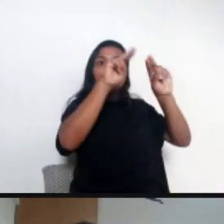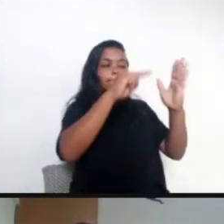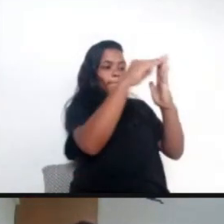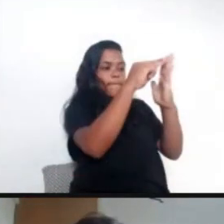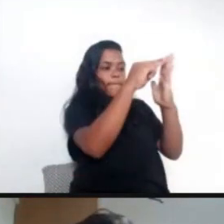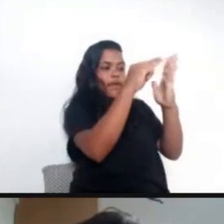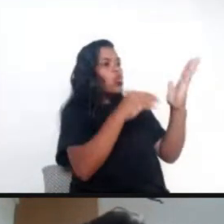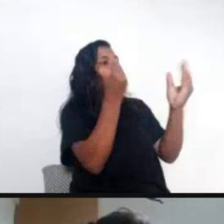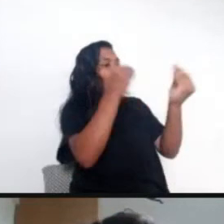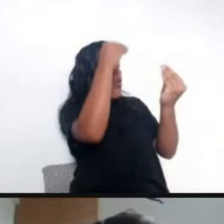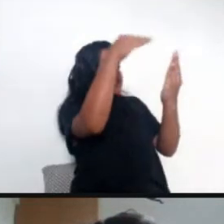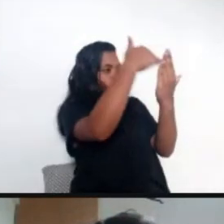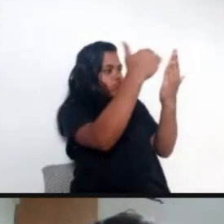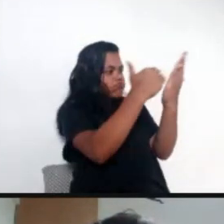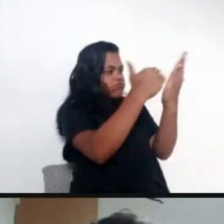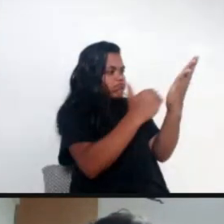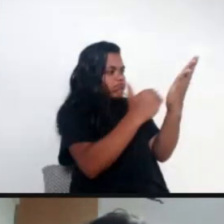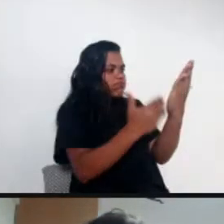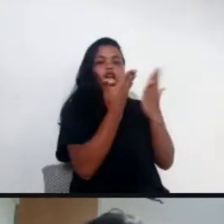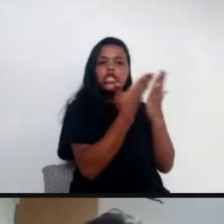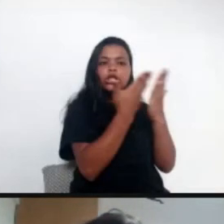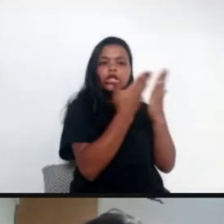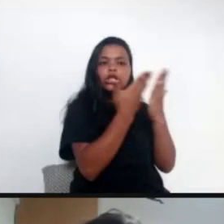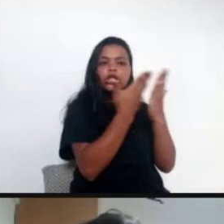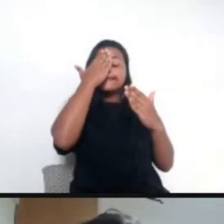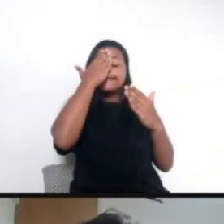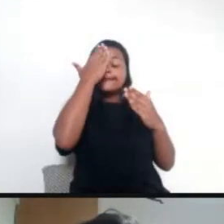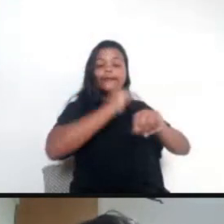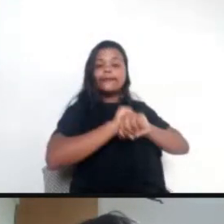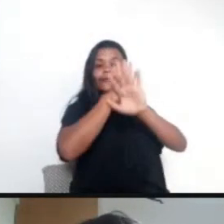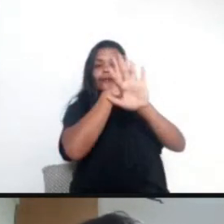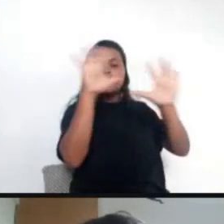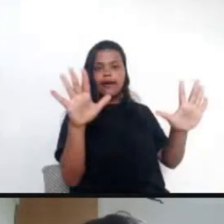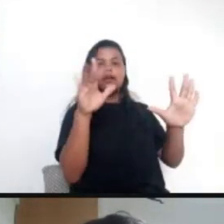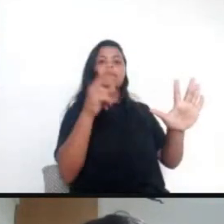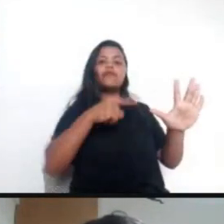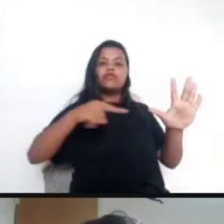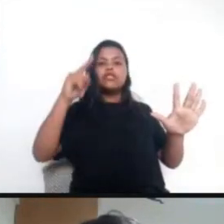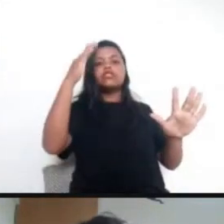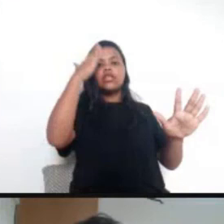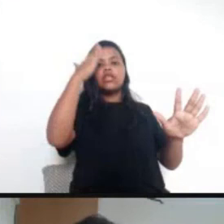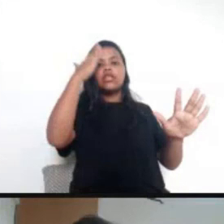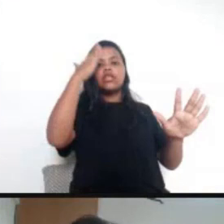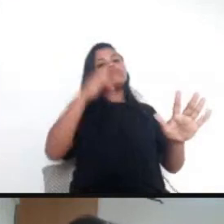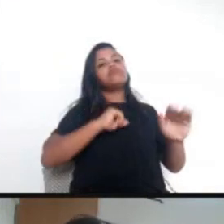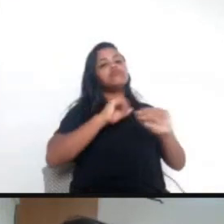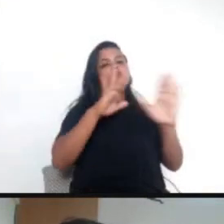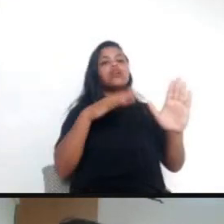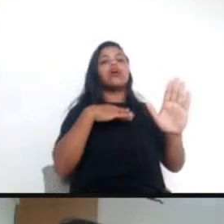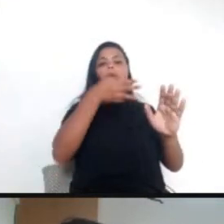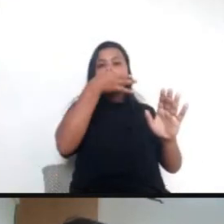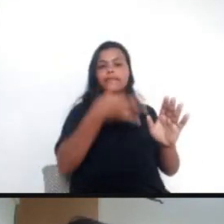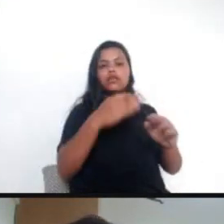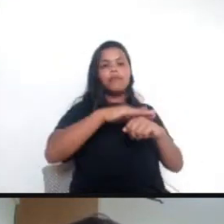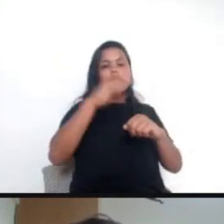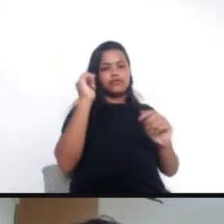o método que foi proposto para que vocês tenham uma análise muito mais crítica. Parafraseando só Sócrates,